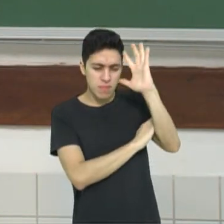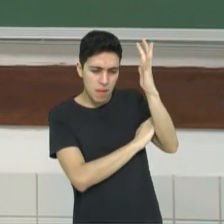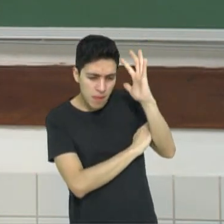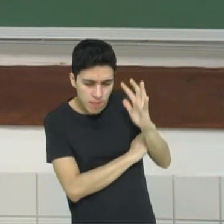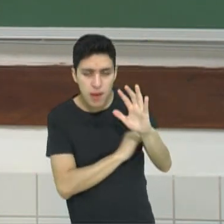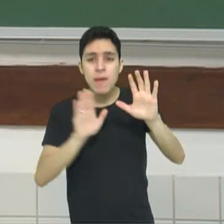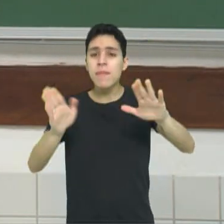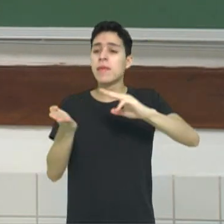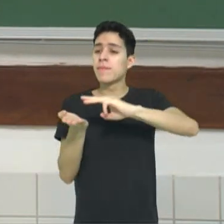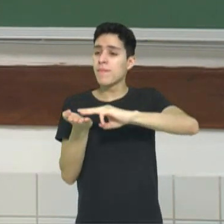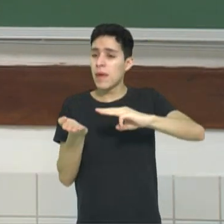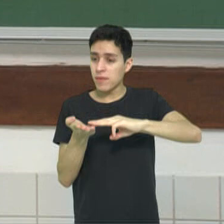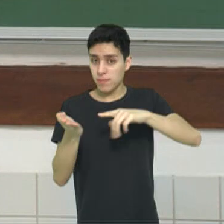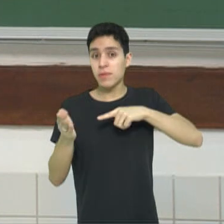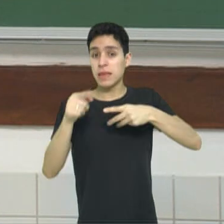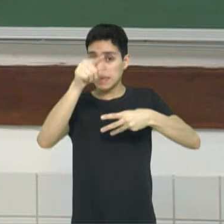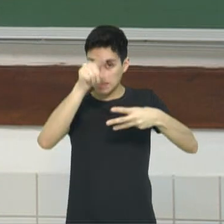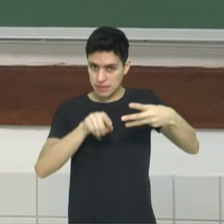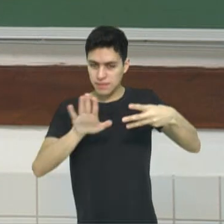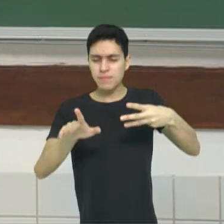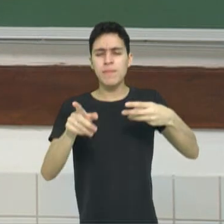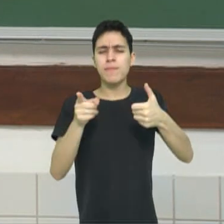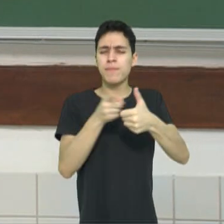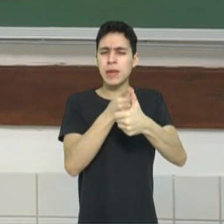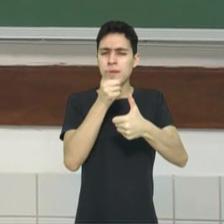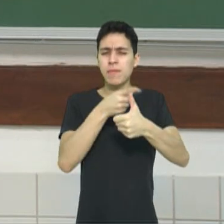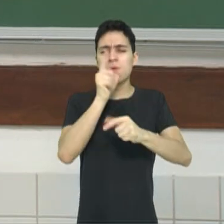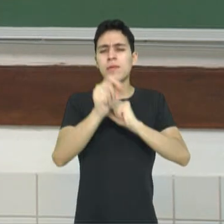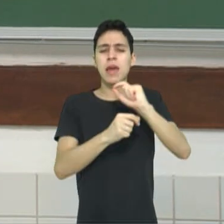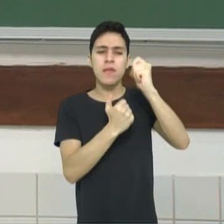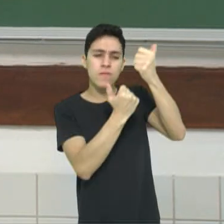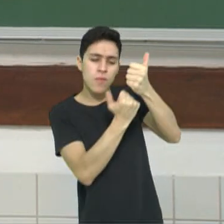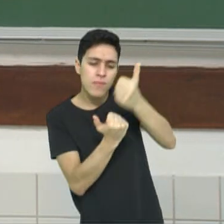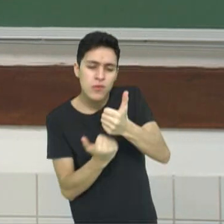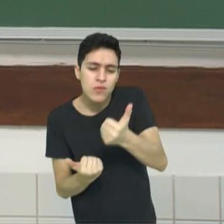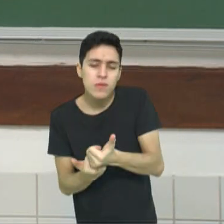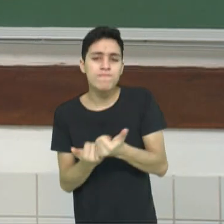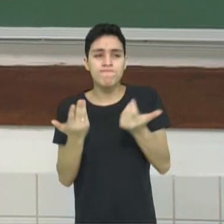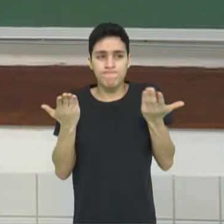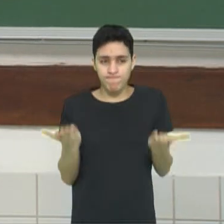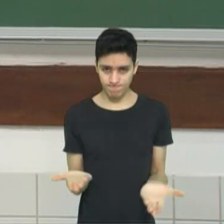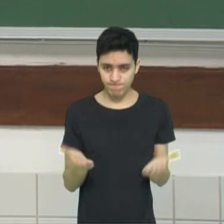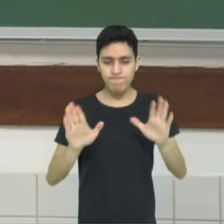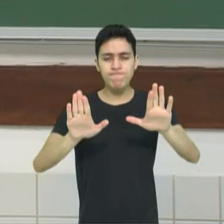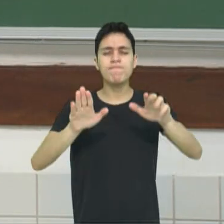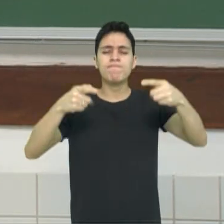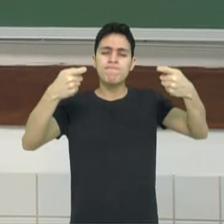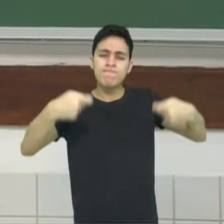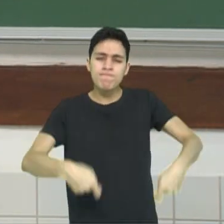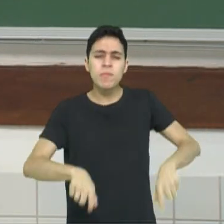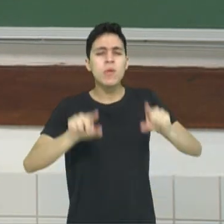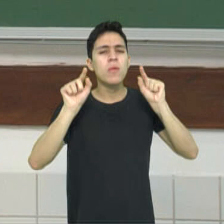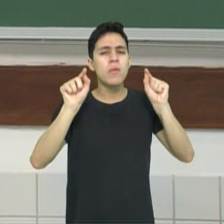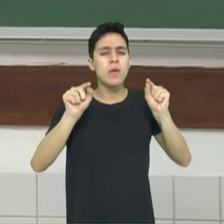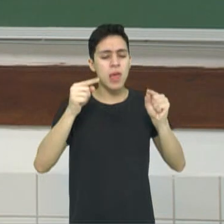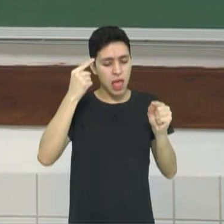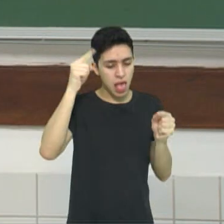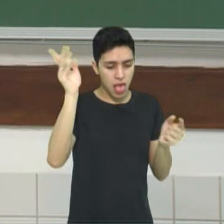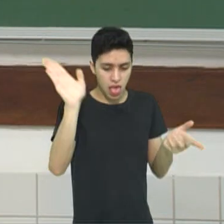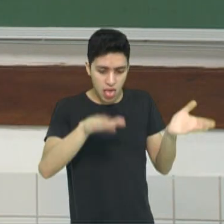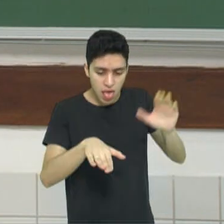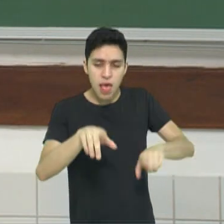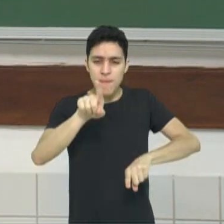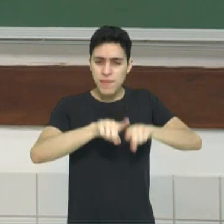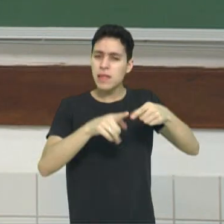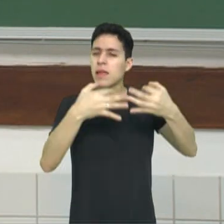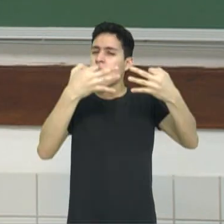Nós temos 3. Estamos no primeiro, método da substituição. Então, para isso, precisamos ter o nosso materialzinho